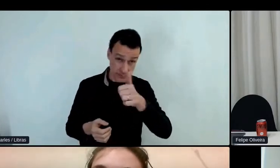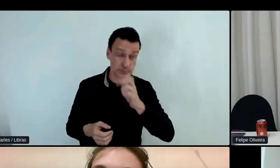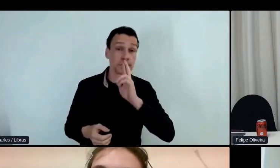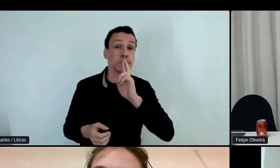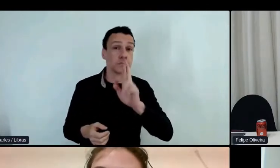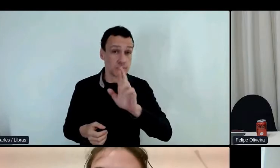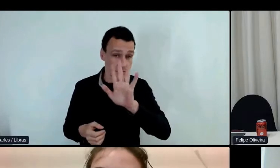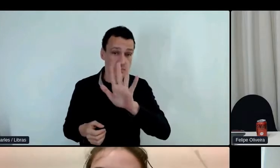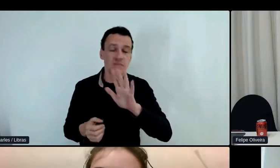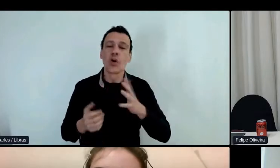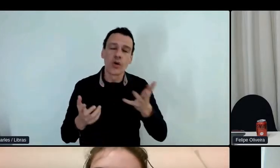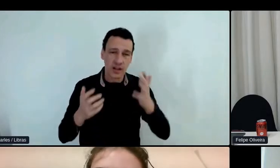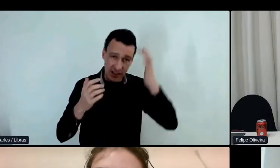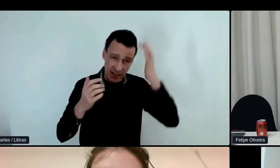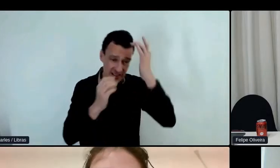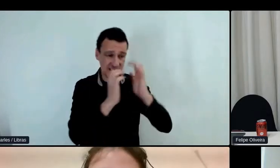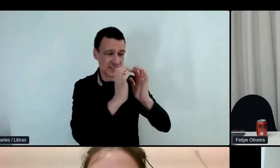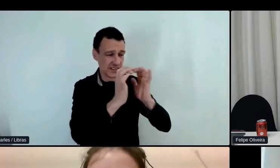Ou a neurodivergente?